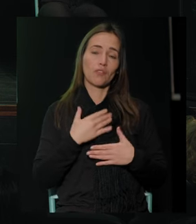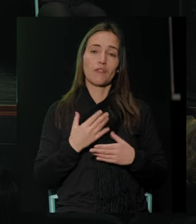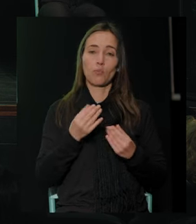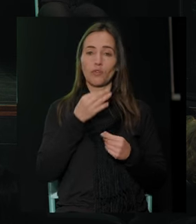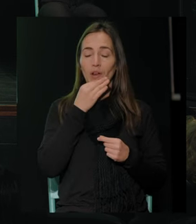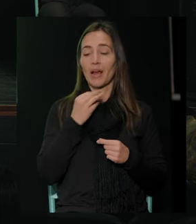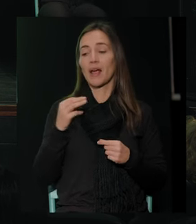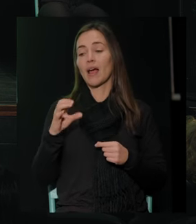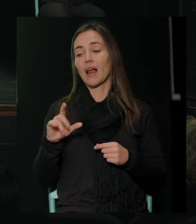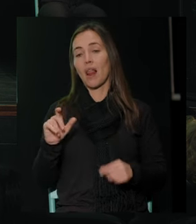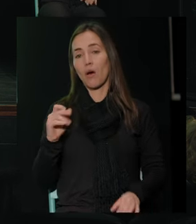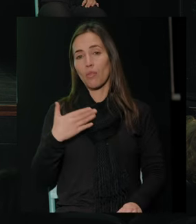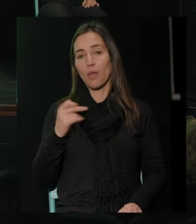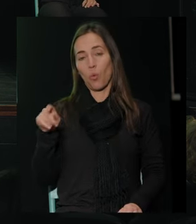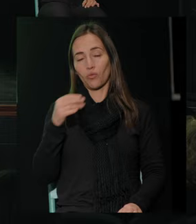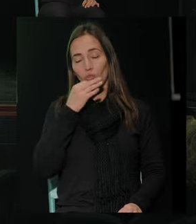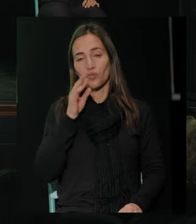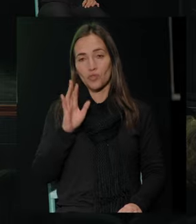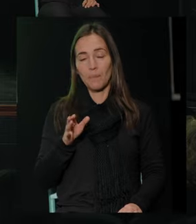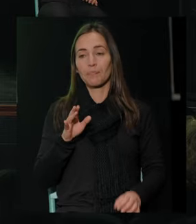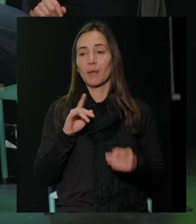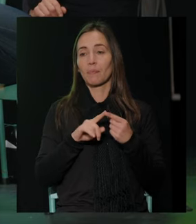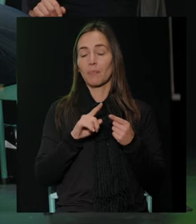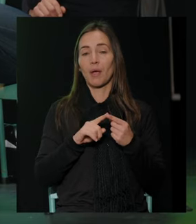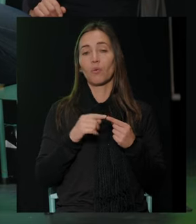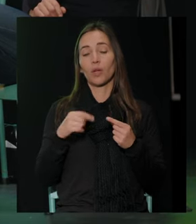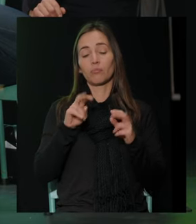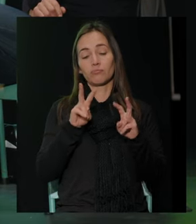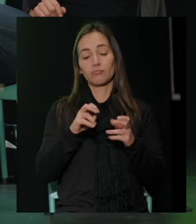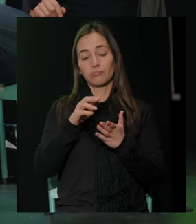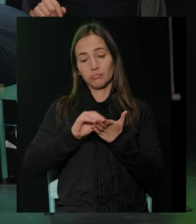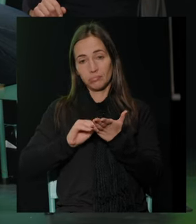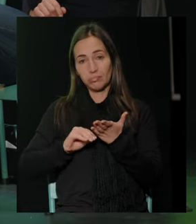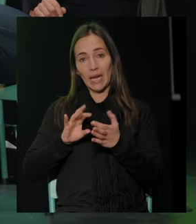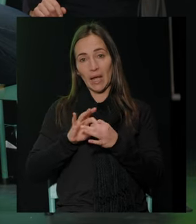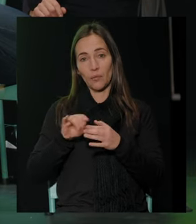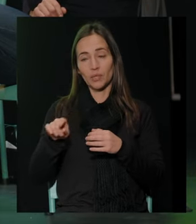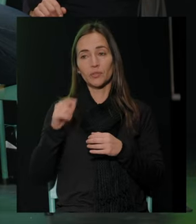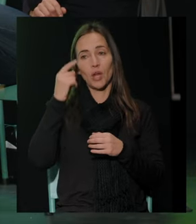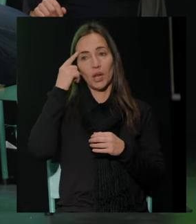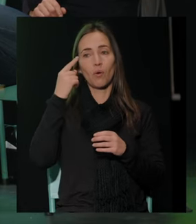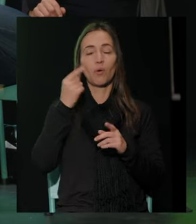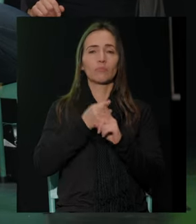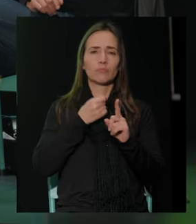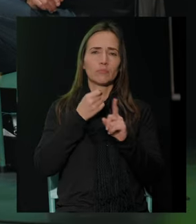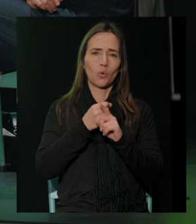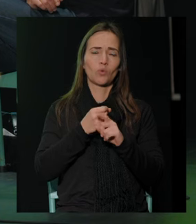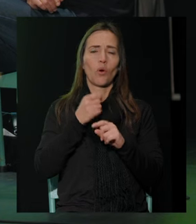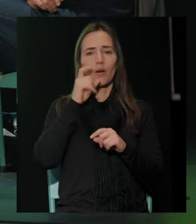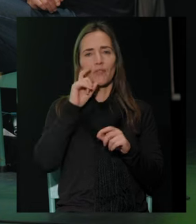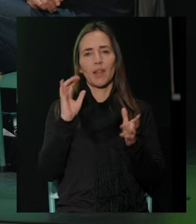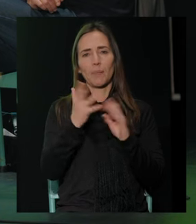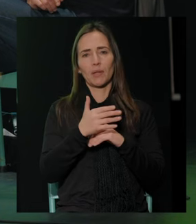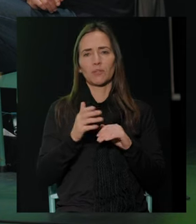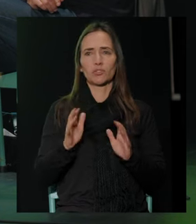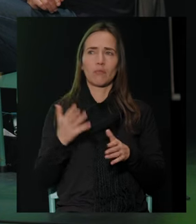e a Cláudia o outro. O primeiro é, e eu tenho dois capítulos também sobre isso, esta ideia, eu estou no ativismo ambiental desde os meus 10 ou 11